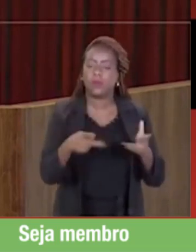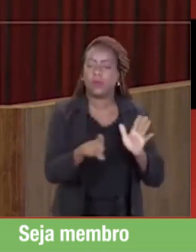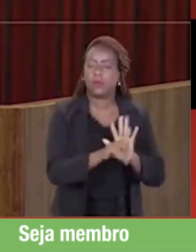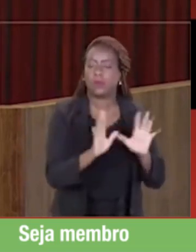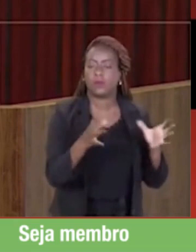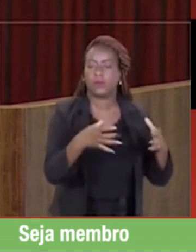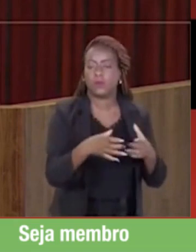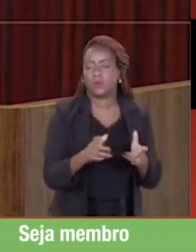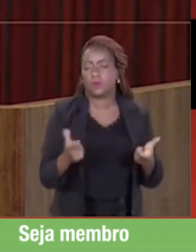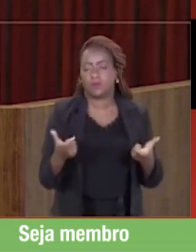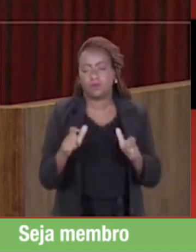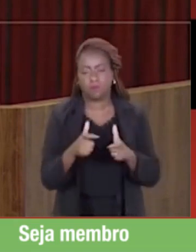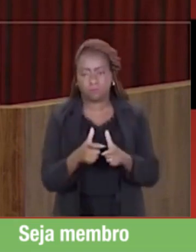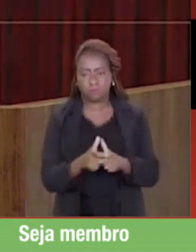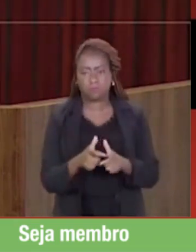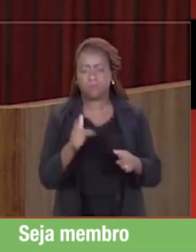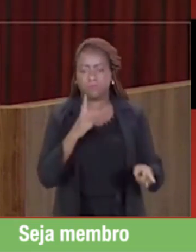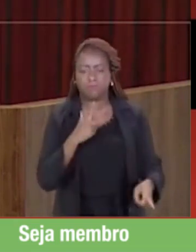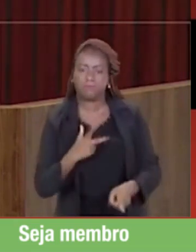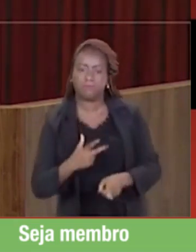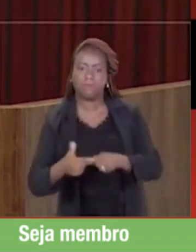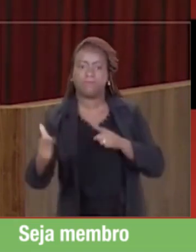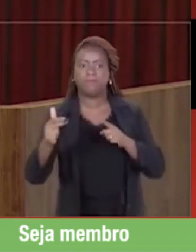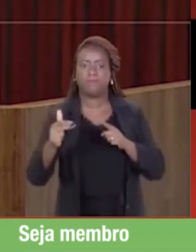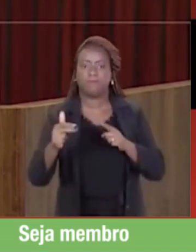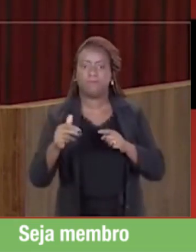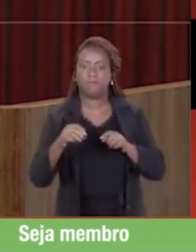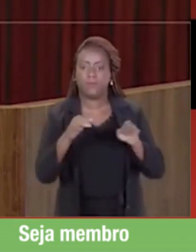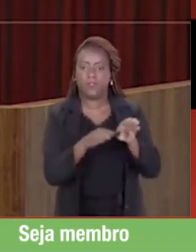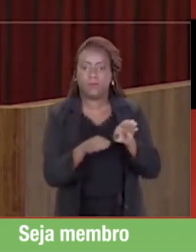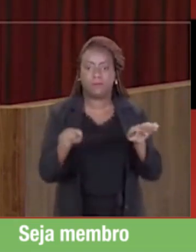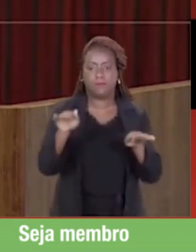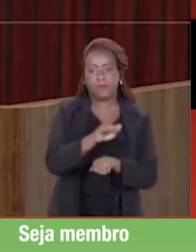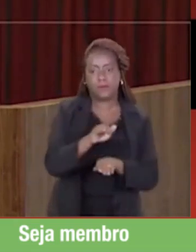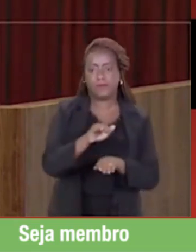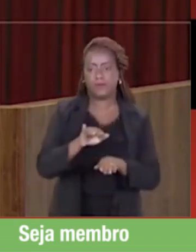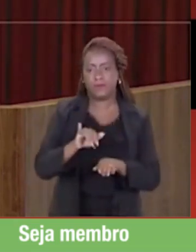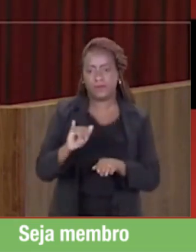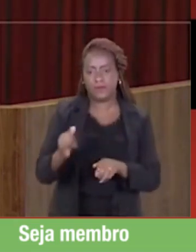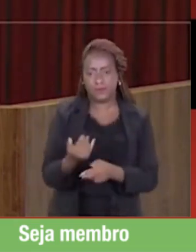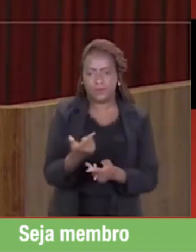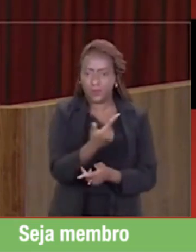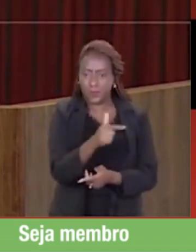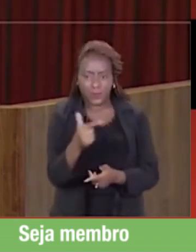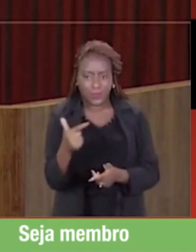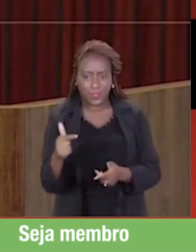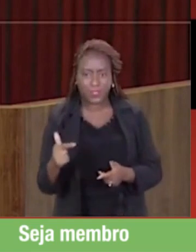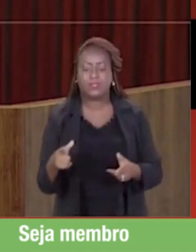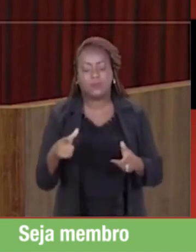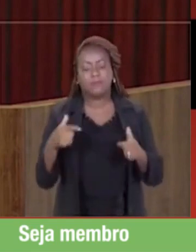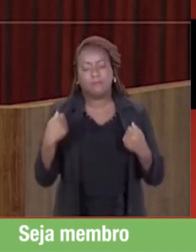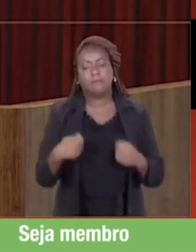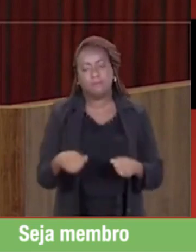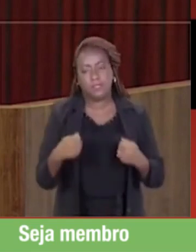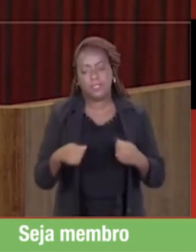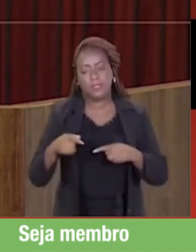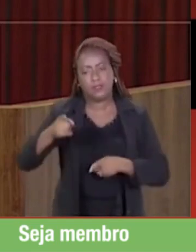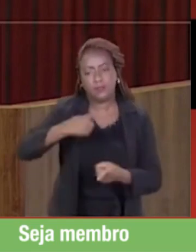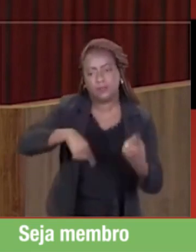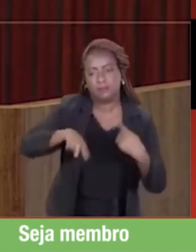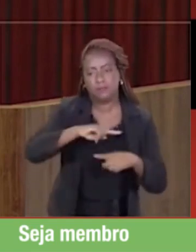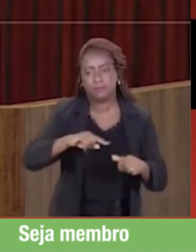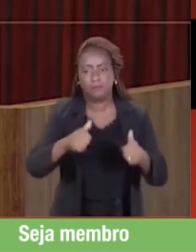minorizados para vencer a herança estrutural de desigualdade de oportunidades que precisa ser